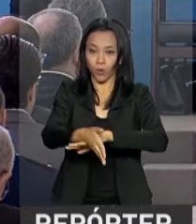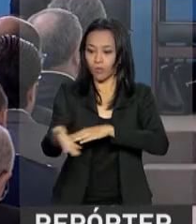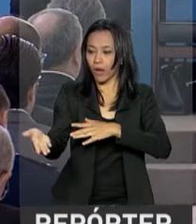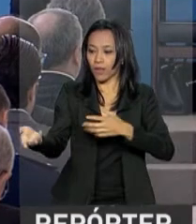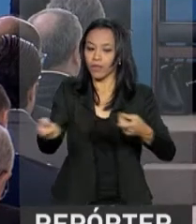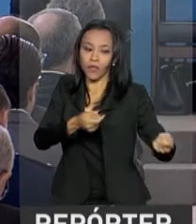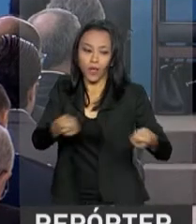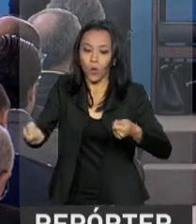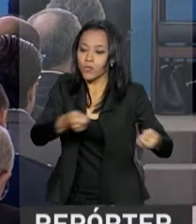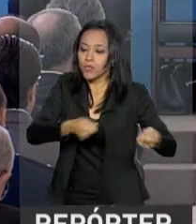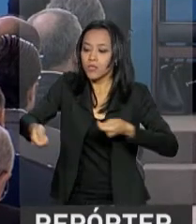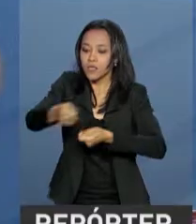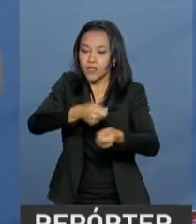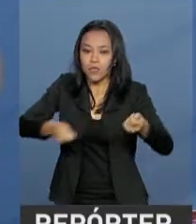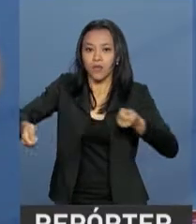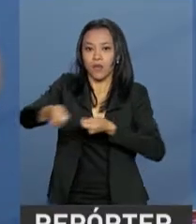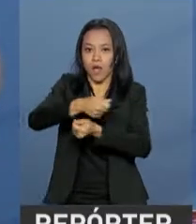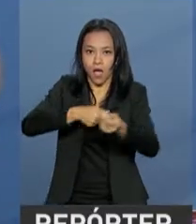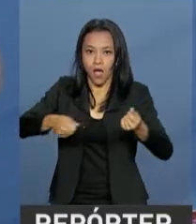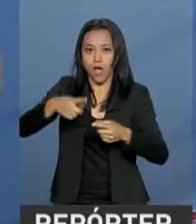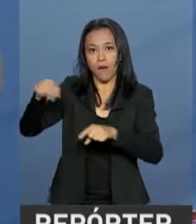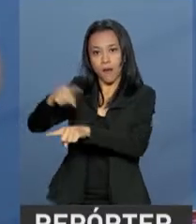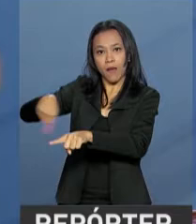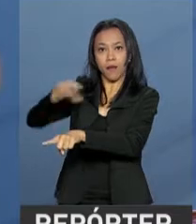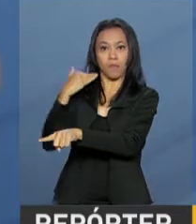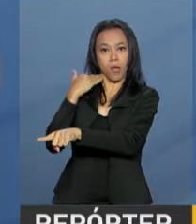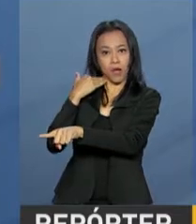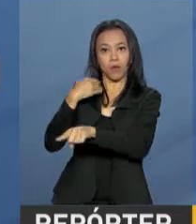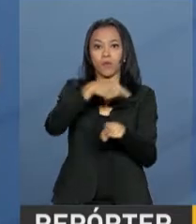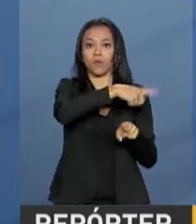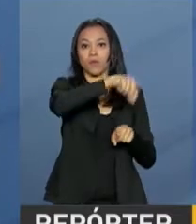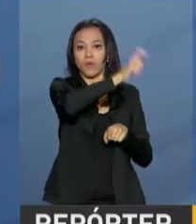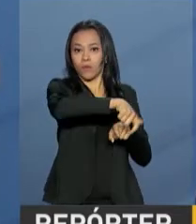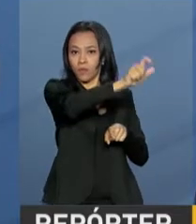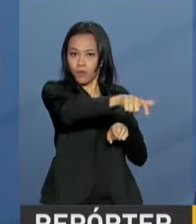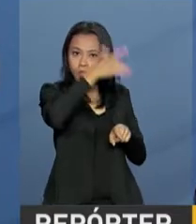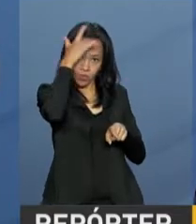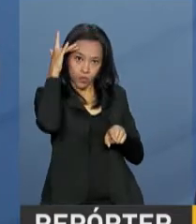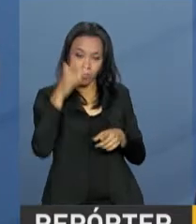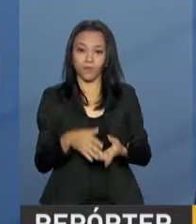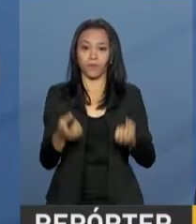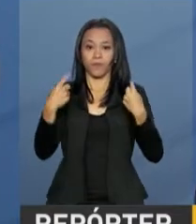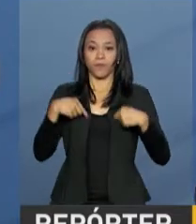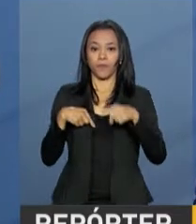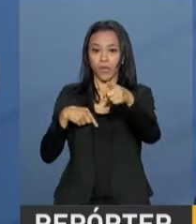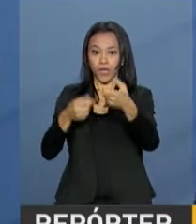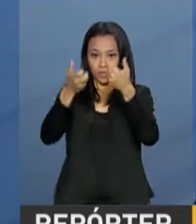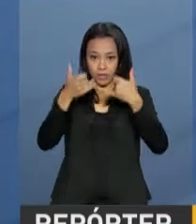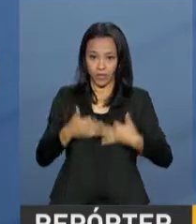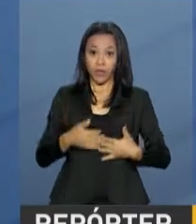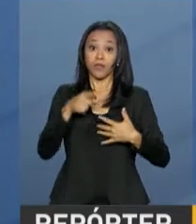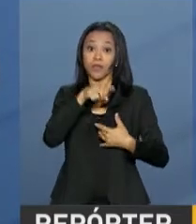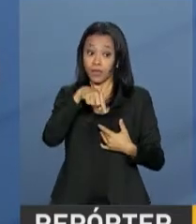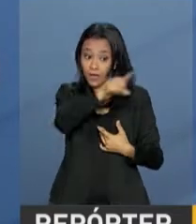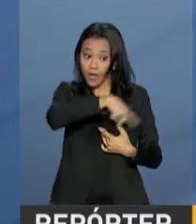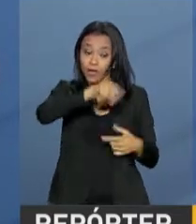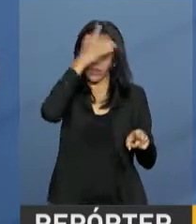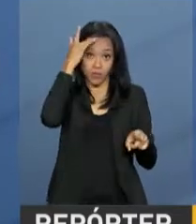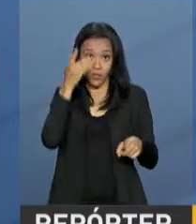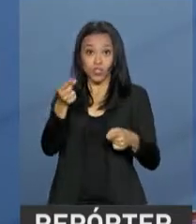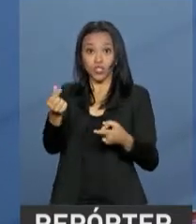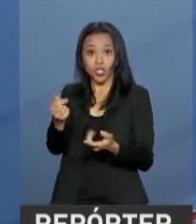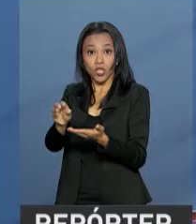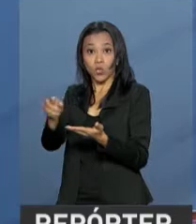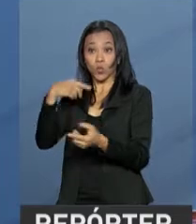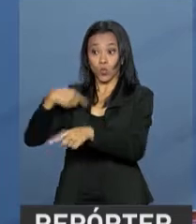bancos e poupadores a idéia é que esses computadores hoje recebam esses recursos e ao mesmo tempo as